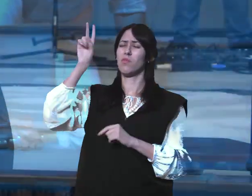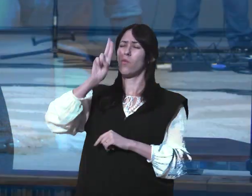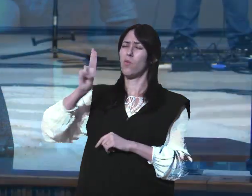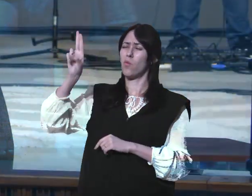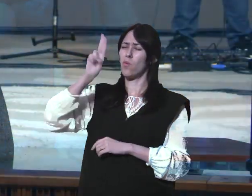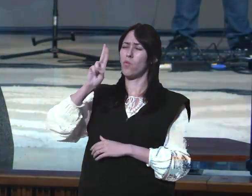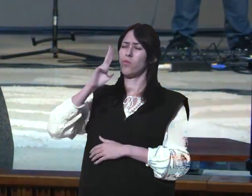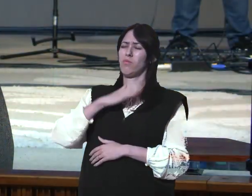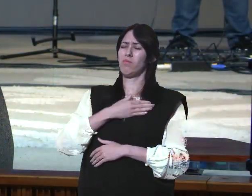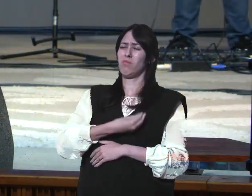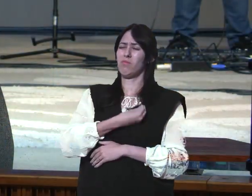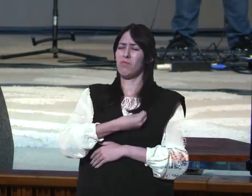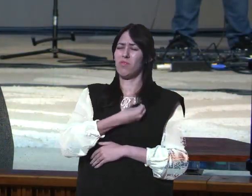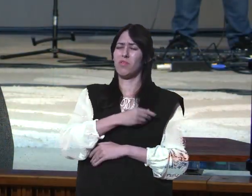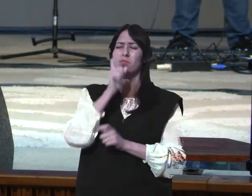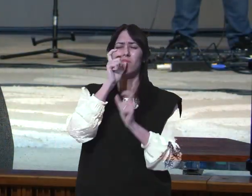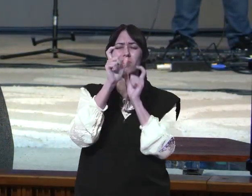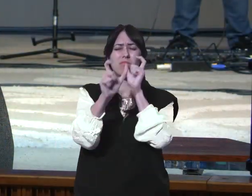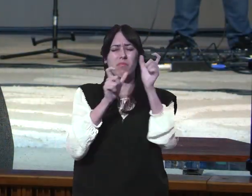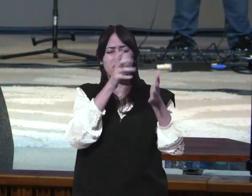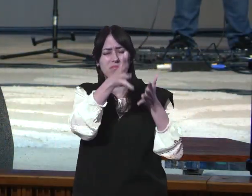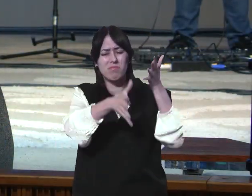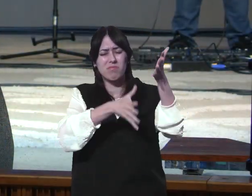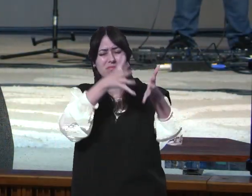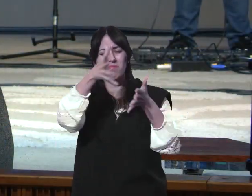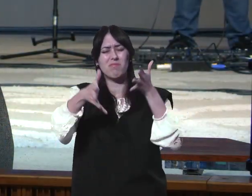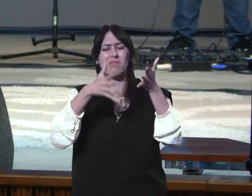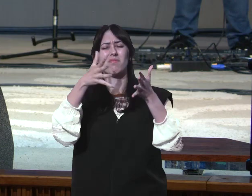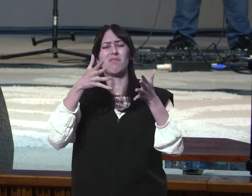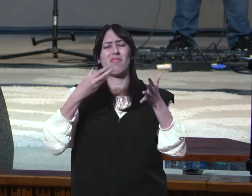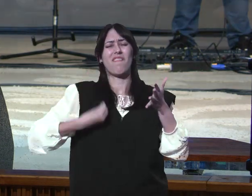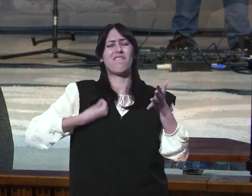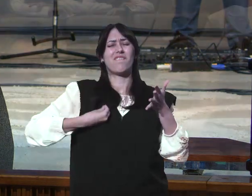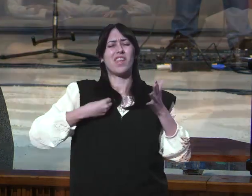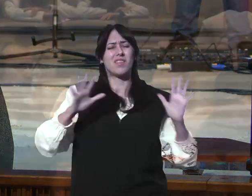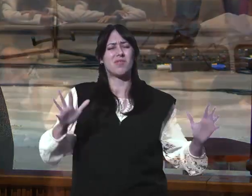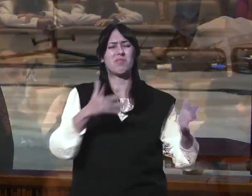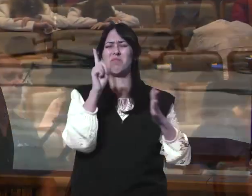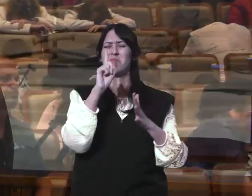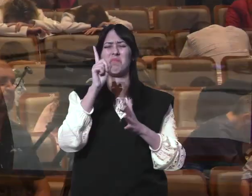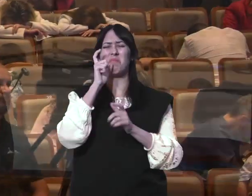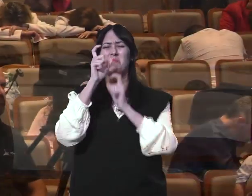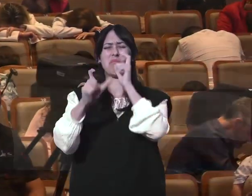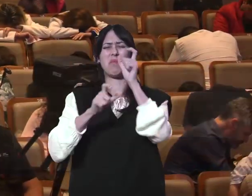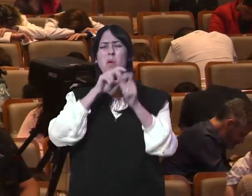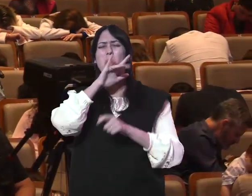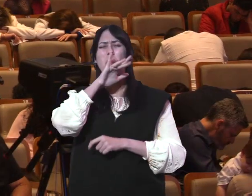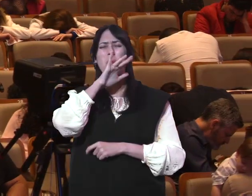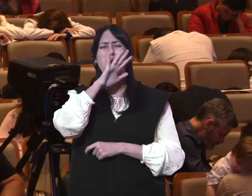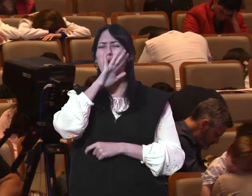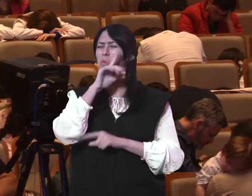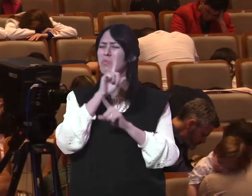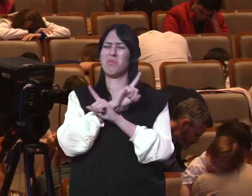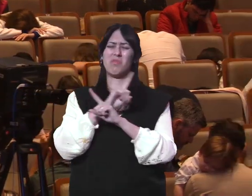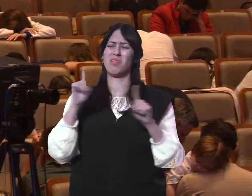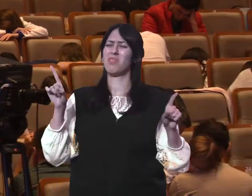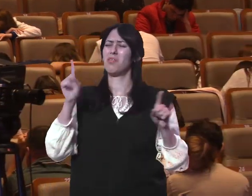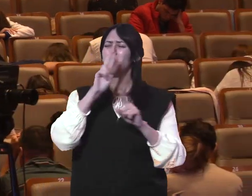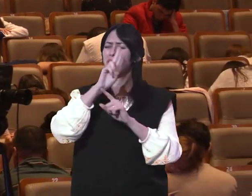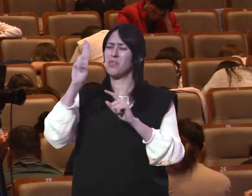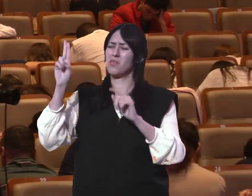e não de morte dos nossos lábios. Ah, Pai, em nome de Jesus,